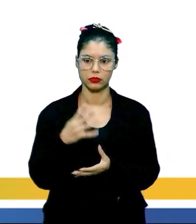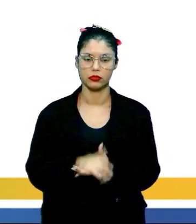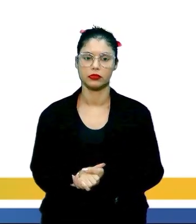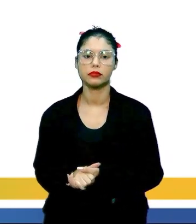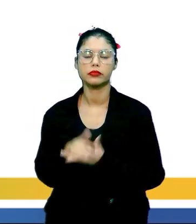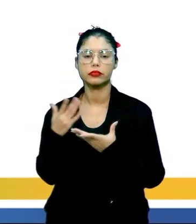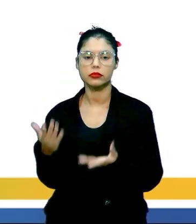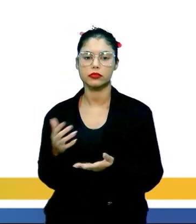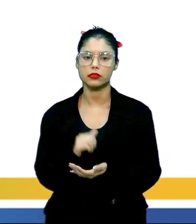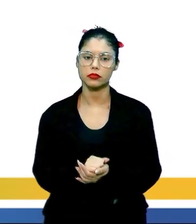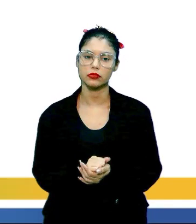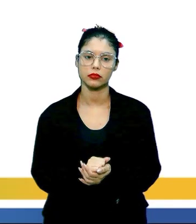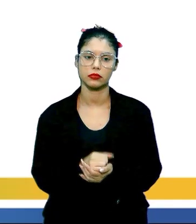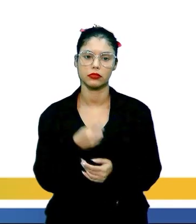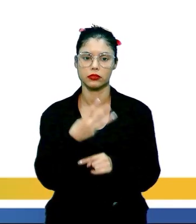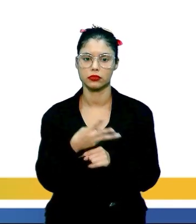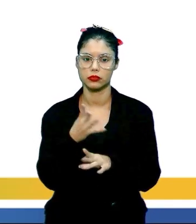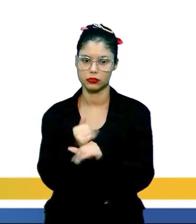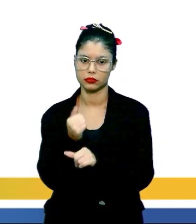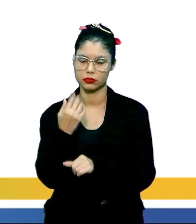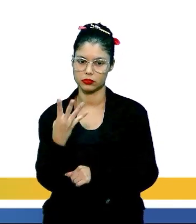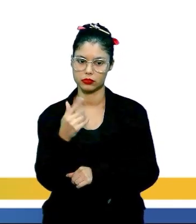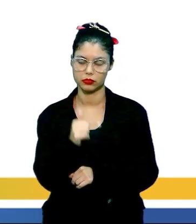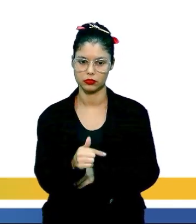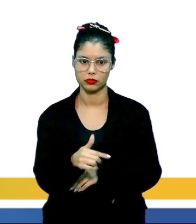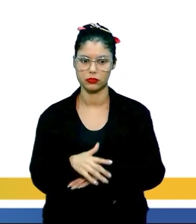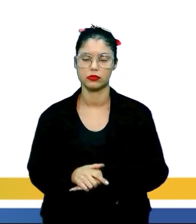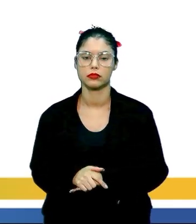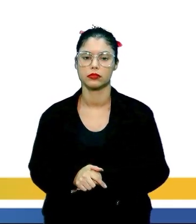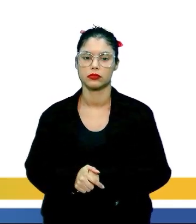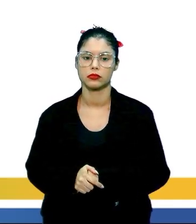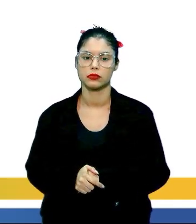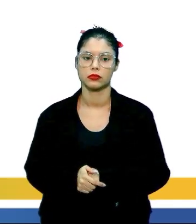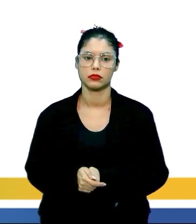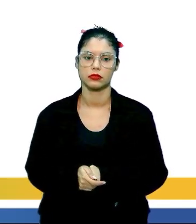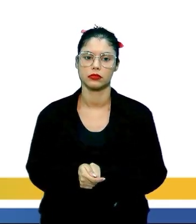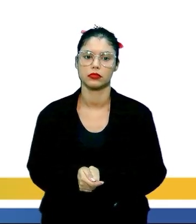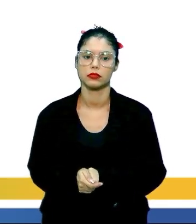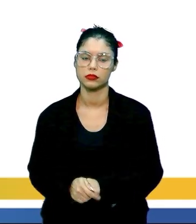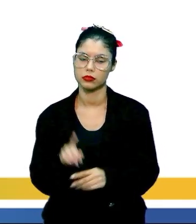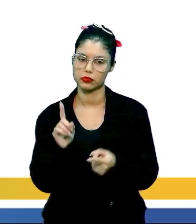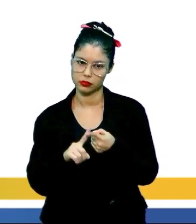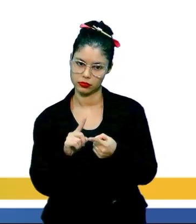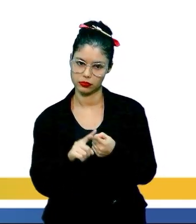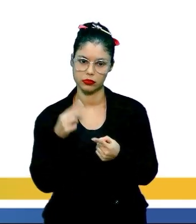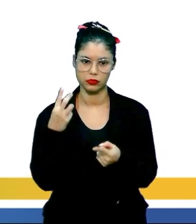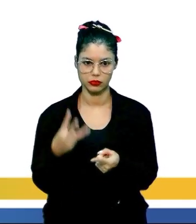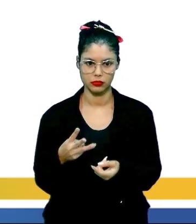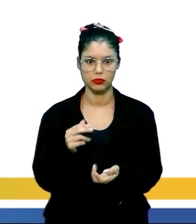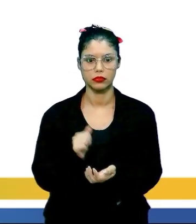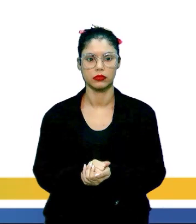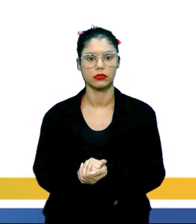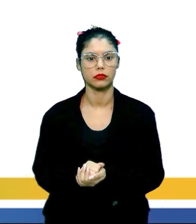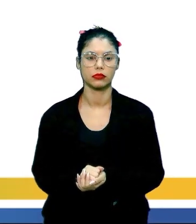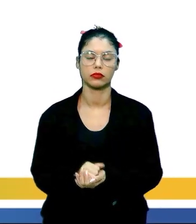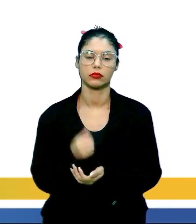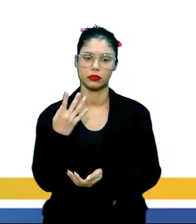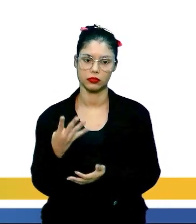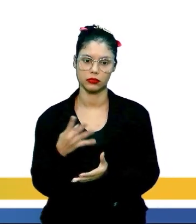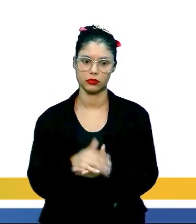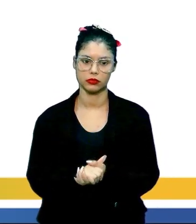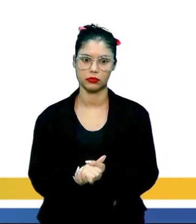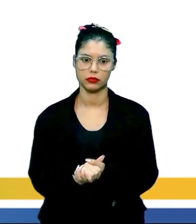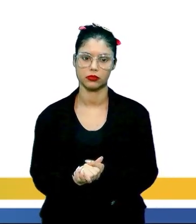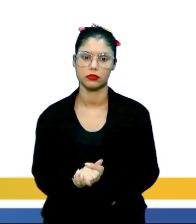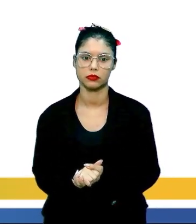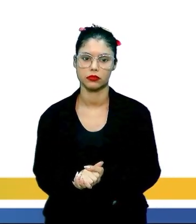4. Então, o A2 é 3 mais 4, que dá 7. Se eu tenho o primeiro termo, que é 3, e a razão é 4,